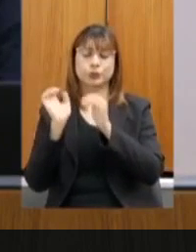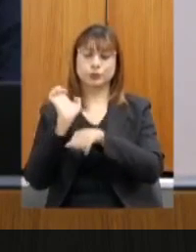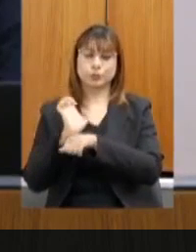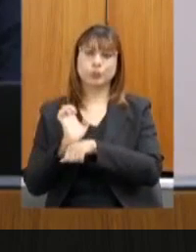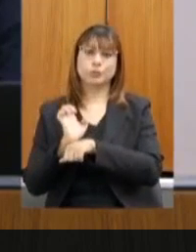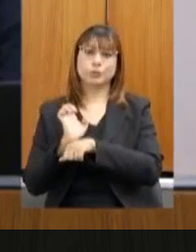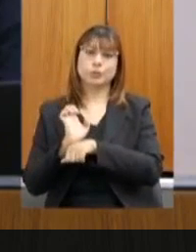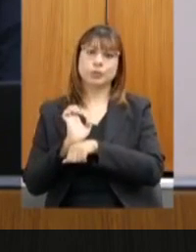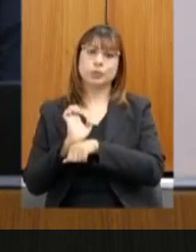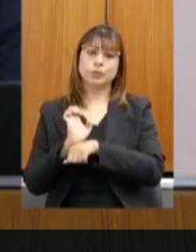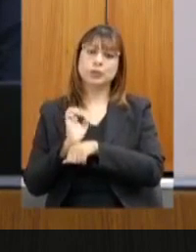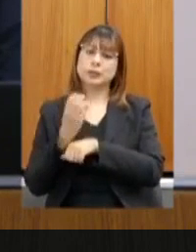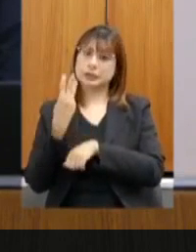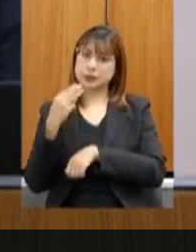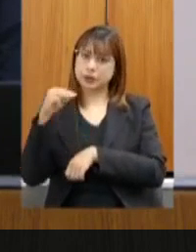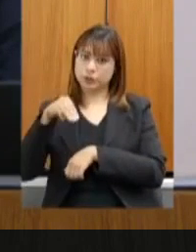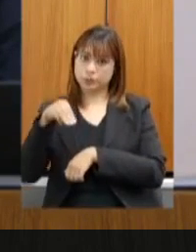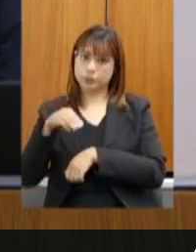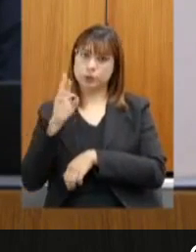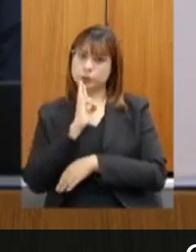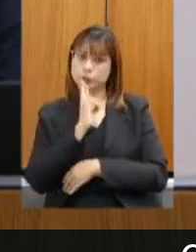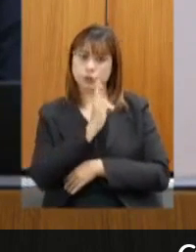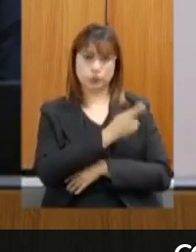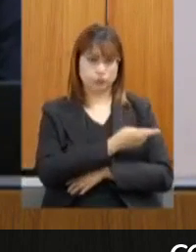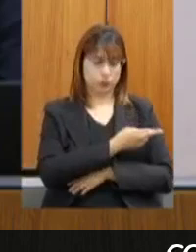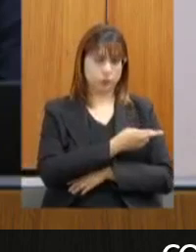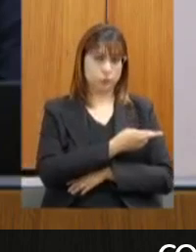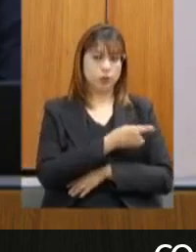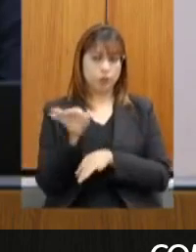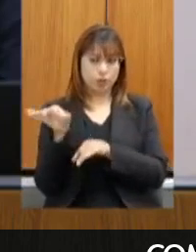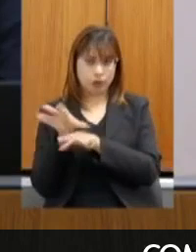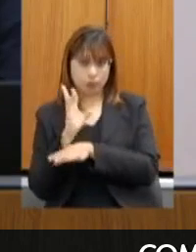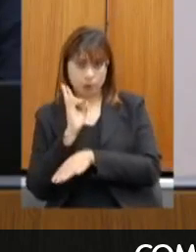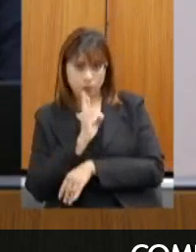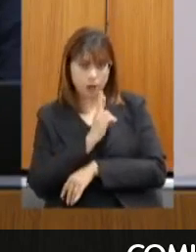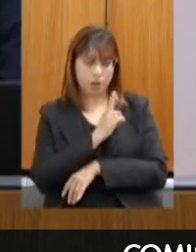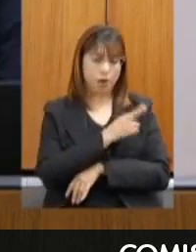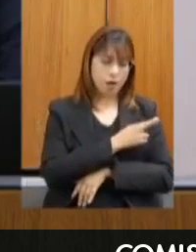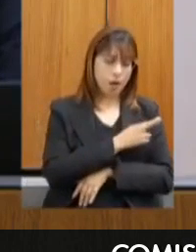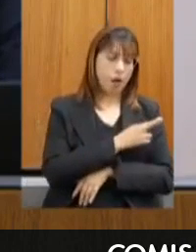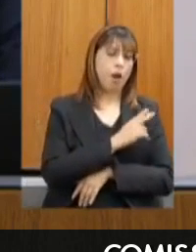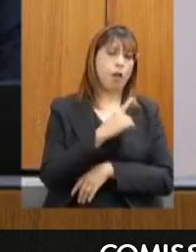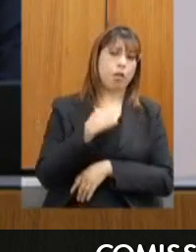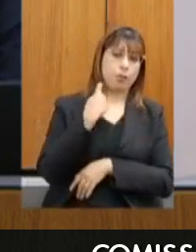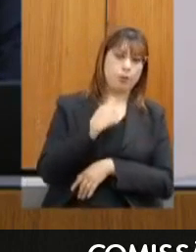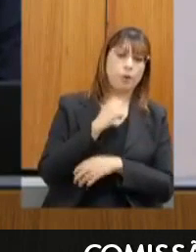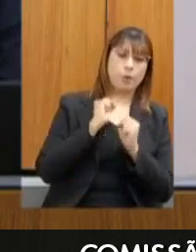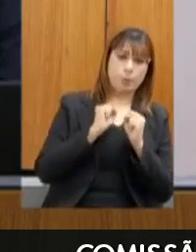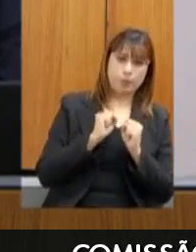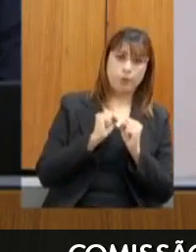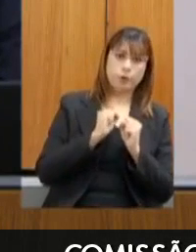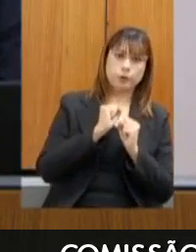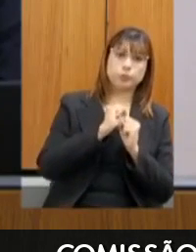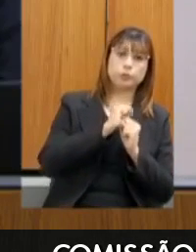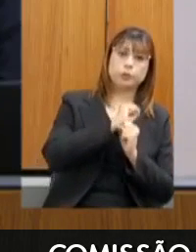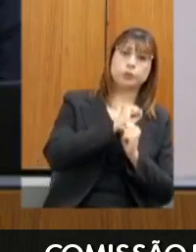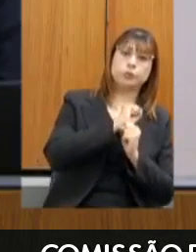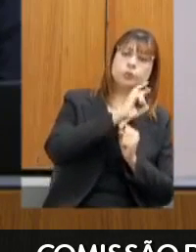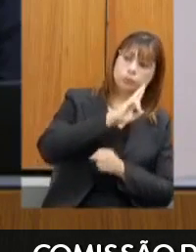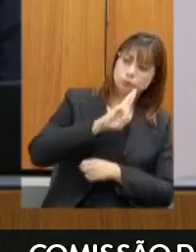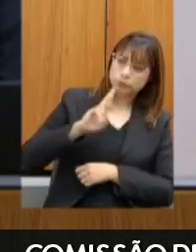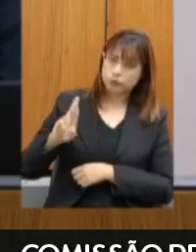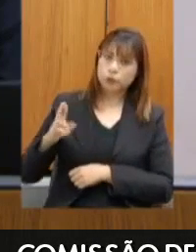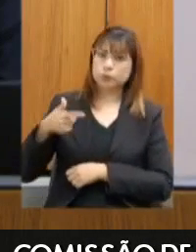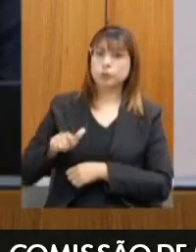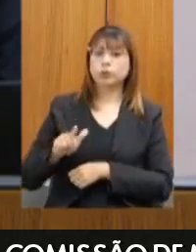disporá de três minutos para respondê-la. Após a resposta da autoridade estadual, o deputado que o interpelou